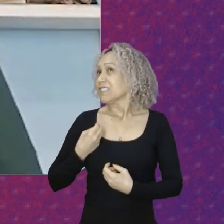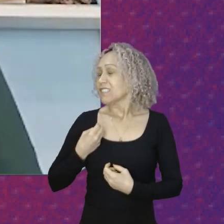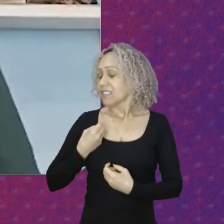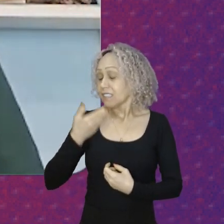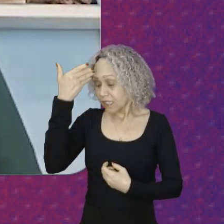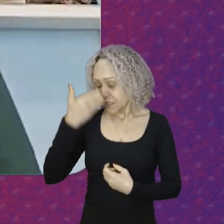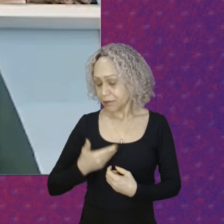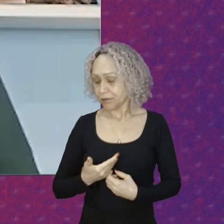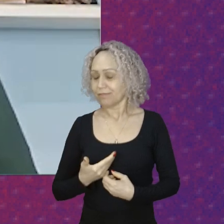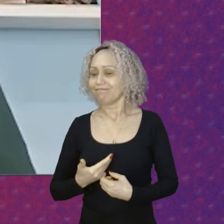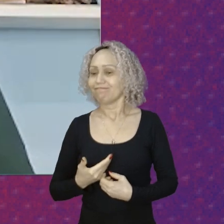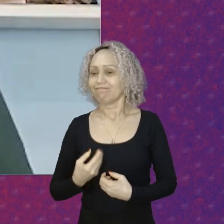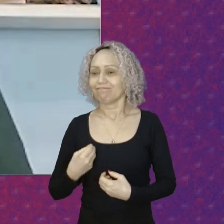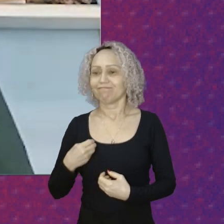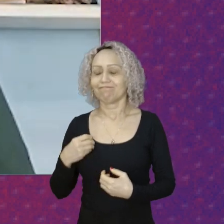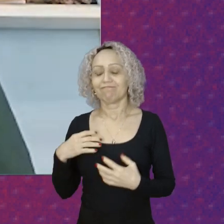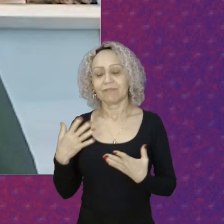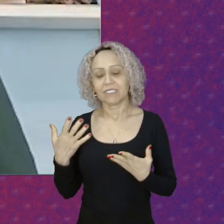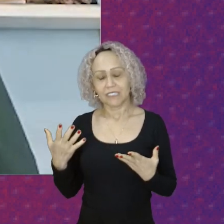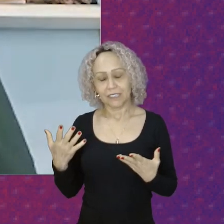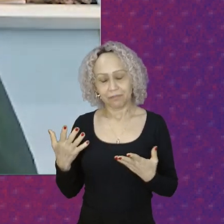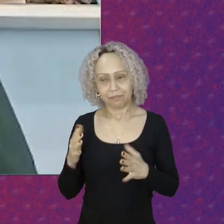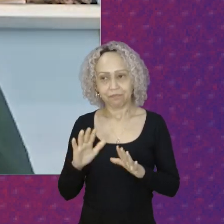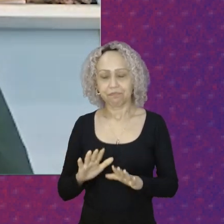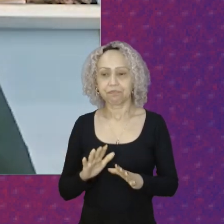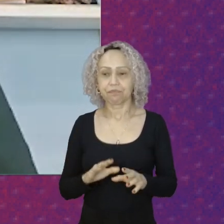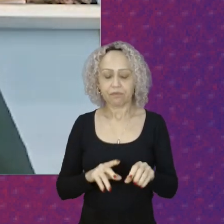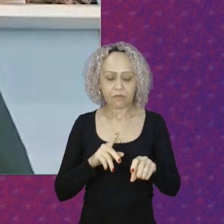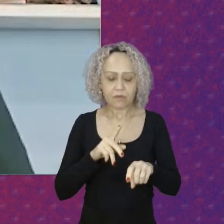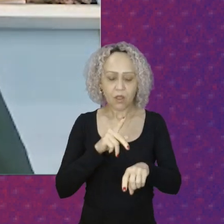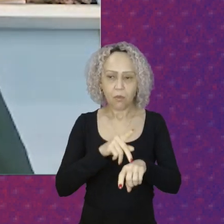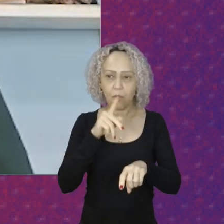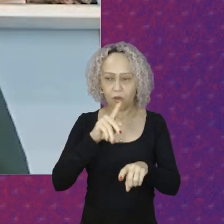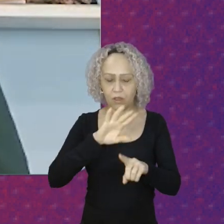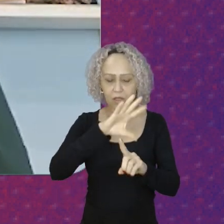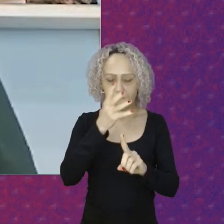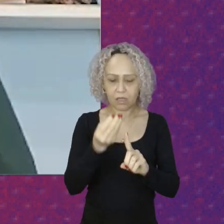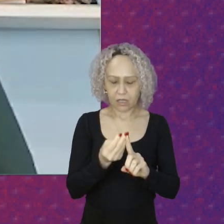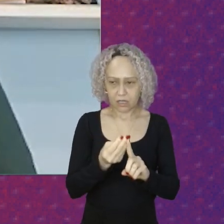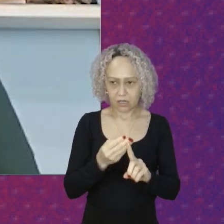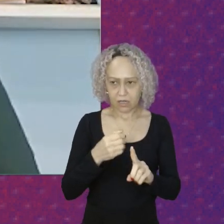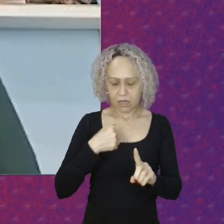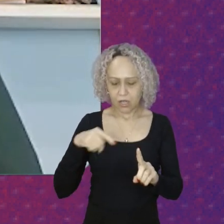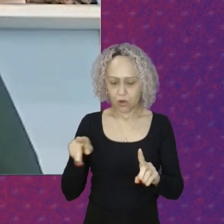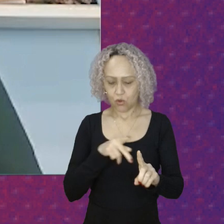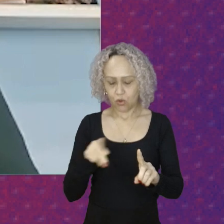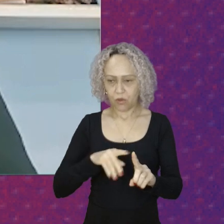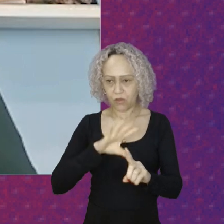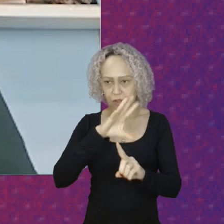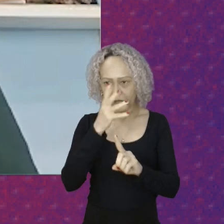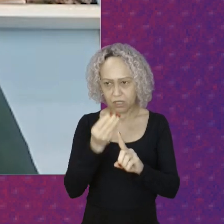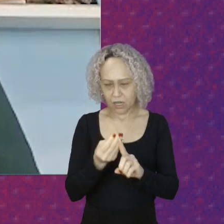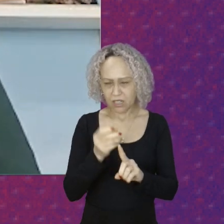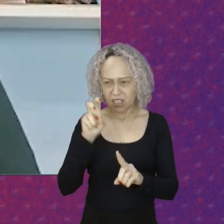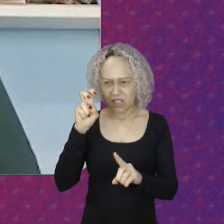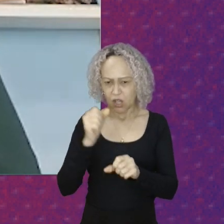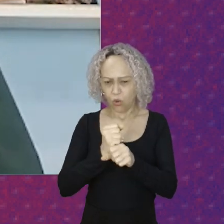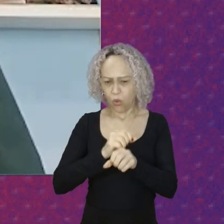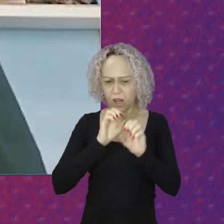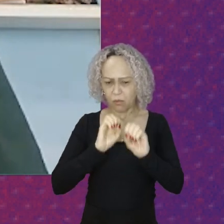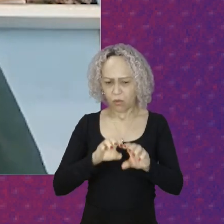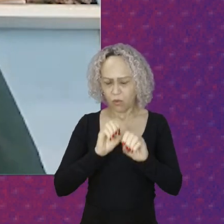né? As minhas pós, eu tenho uma pós em arte, porque eu sou professora de arte, eu já trabalhei 5 anos dando aula de